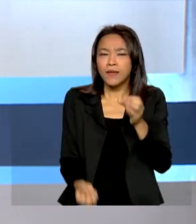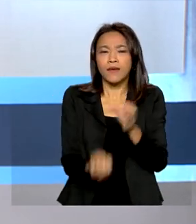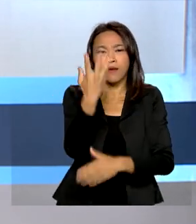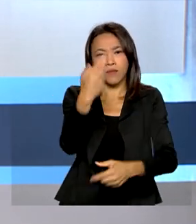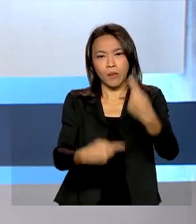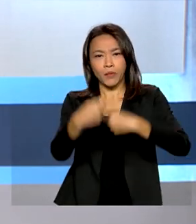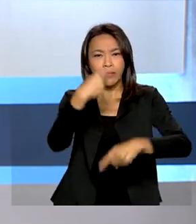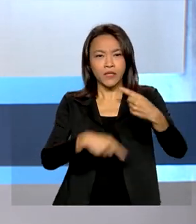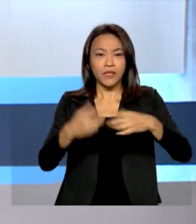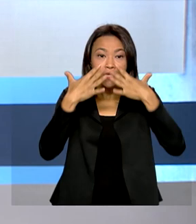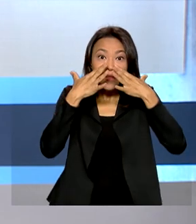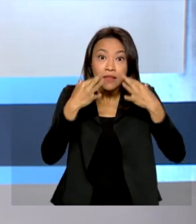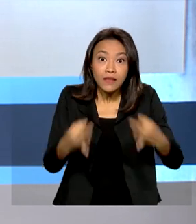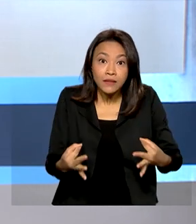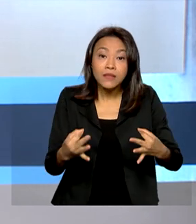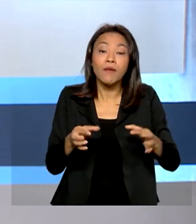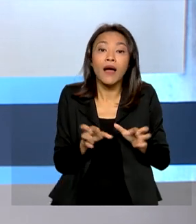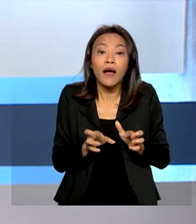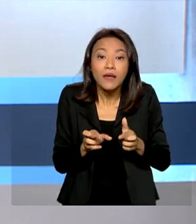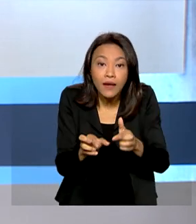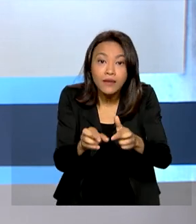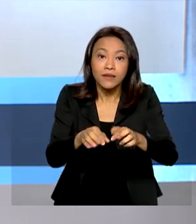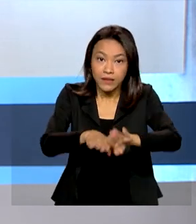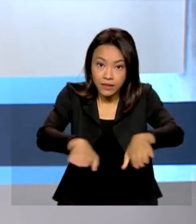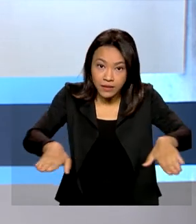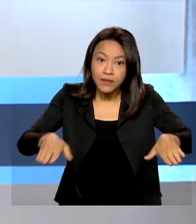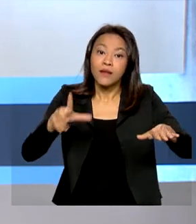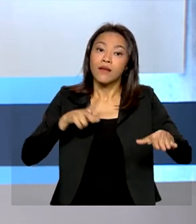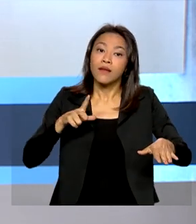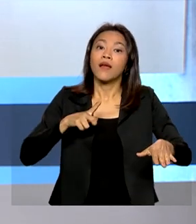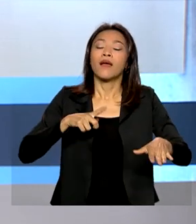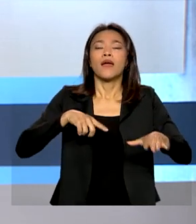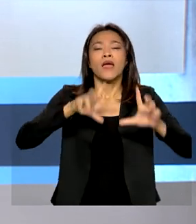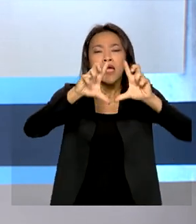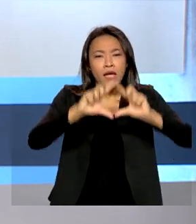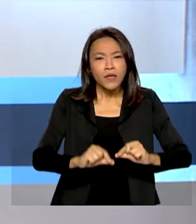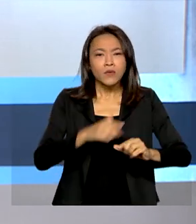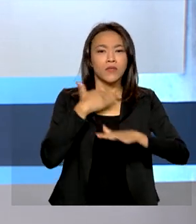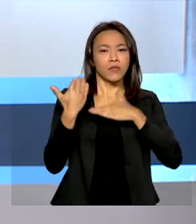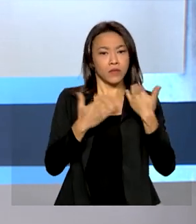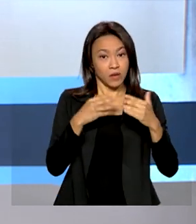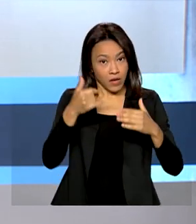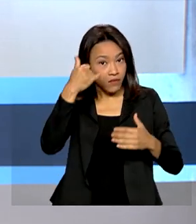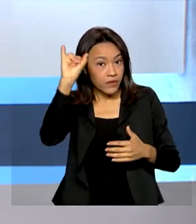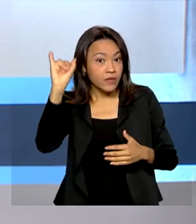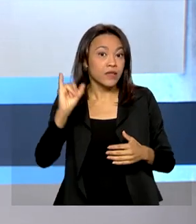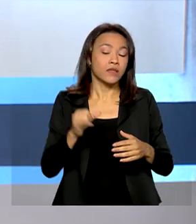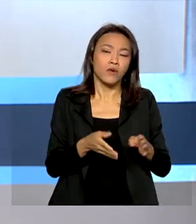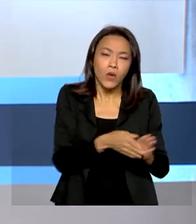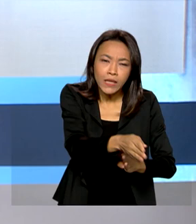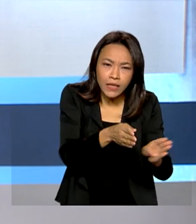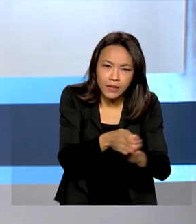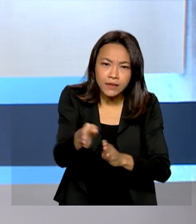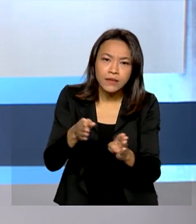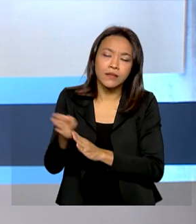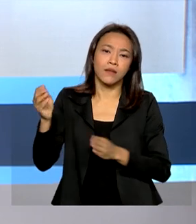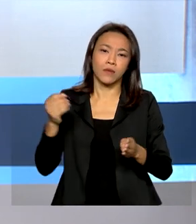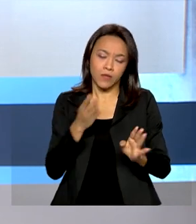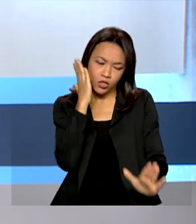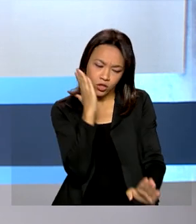de Atenção à Oncologia Pediátrica pretende reduzir a mortalidade por meio da prevenção, do diagnóstico